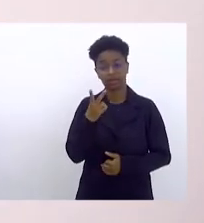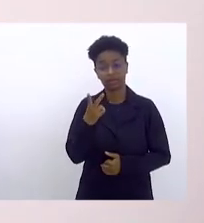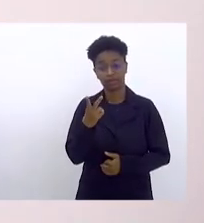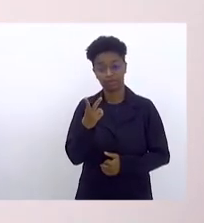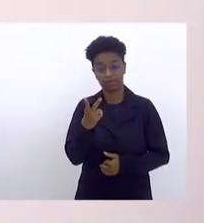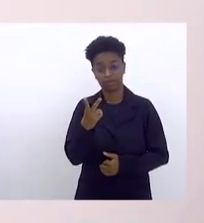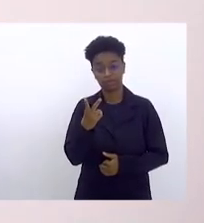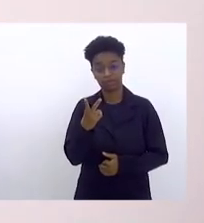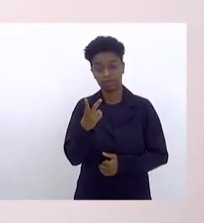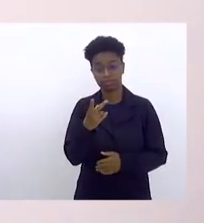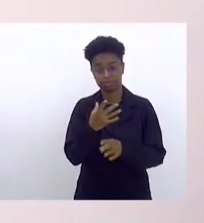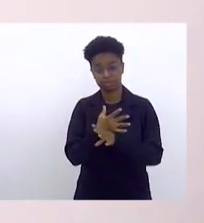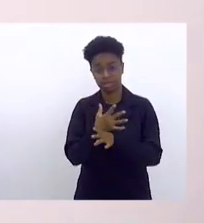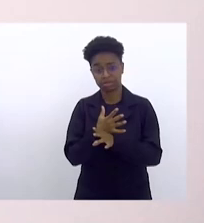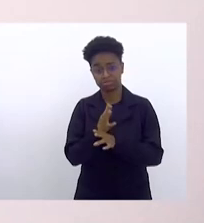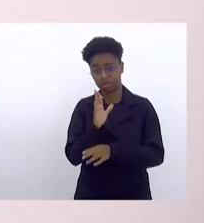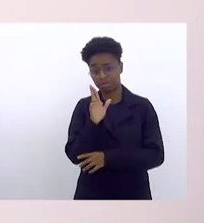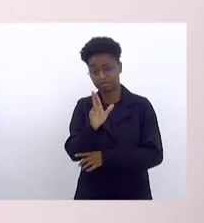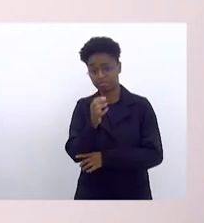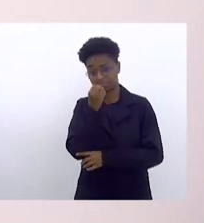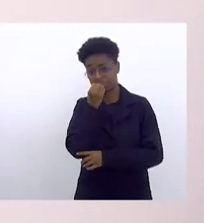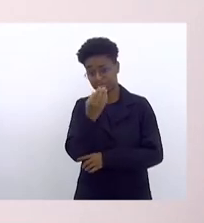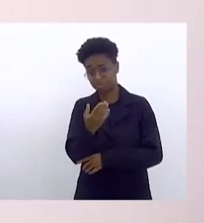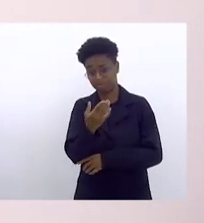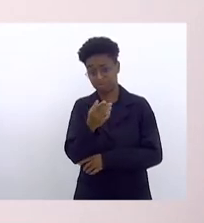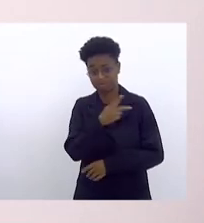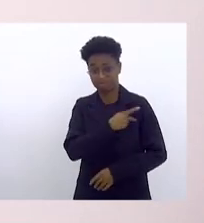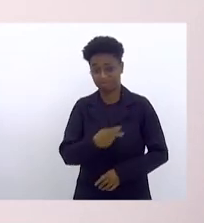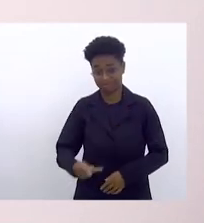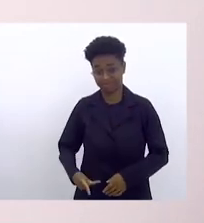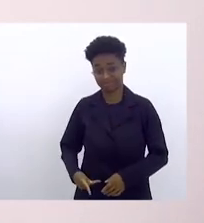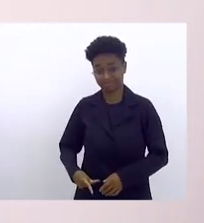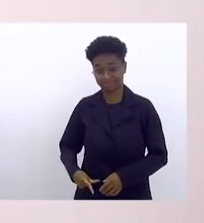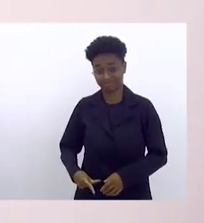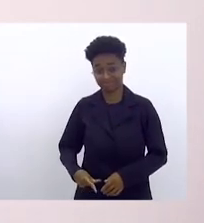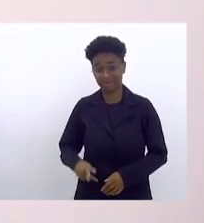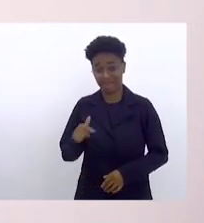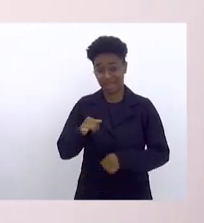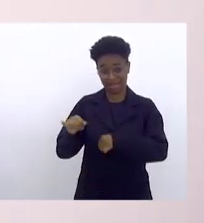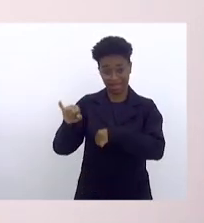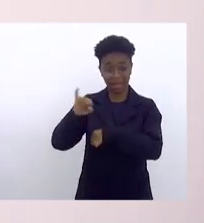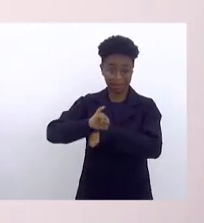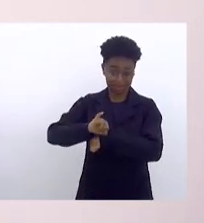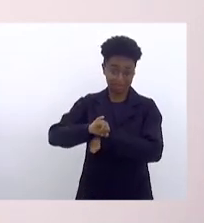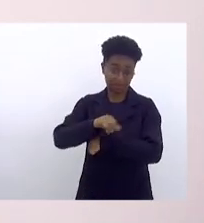como resultado nós temos um holocausto negro nas periferias do estado do Rio de Janeiro